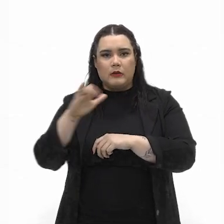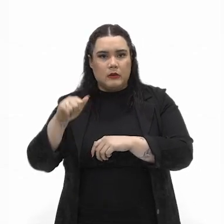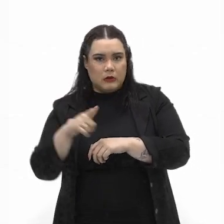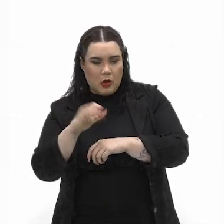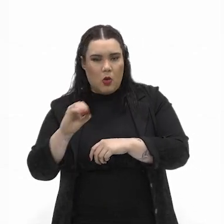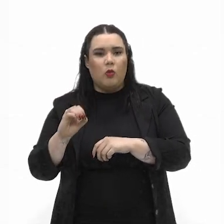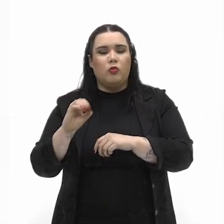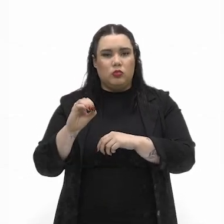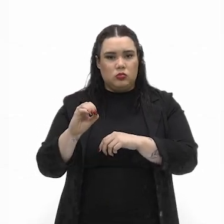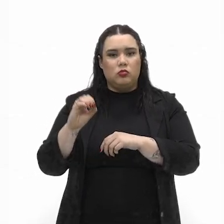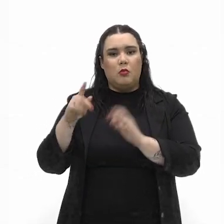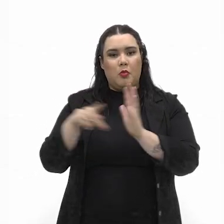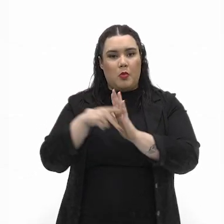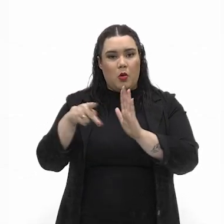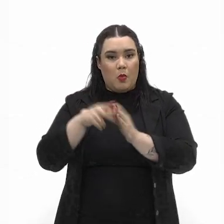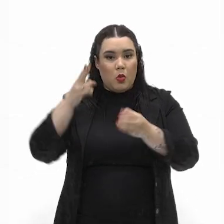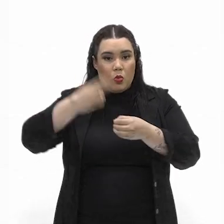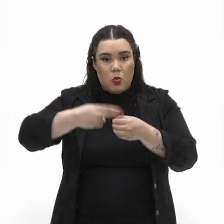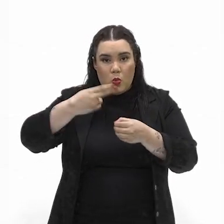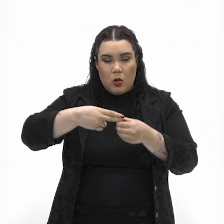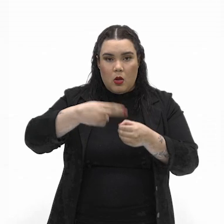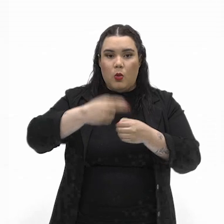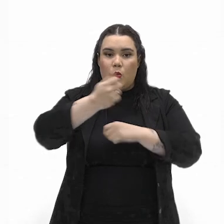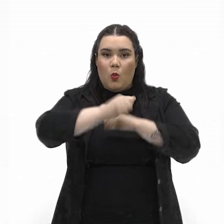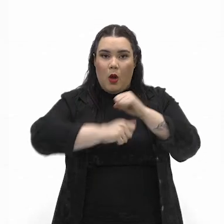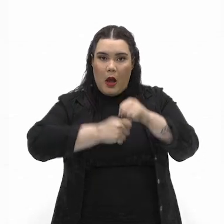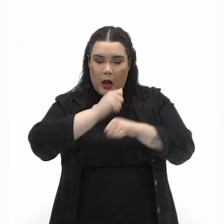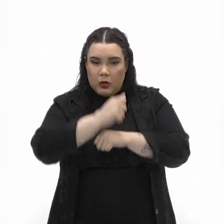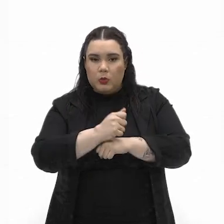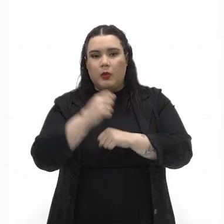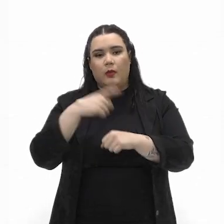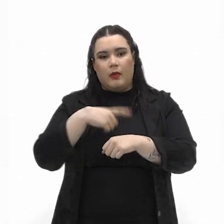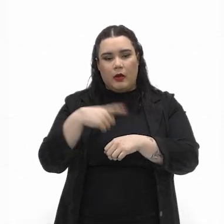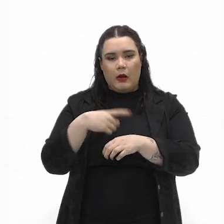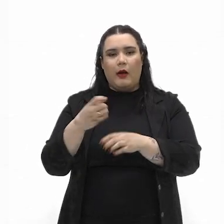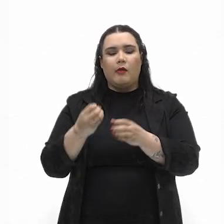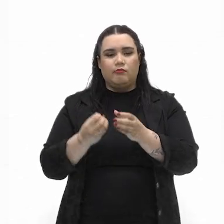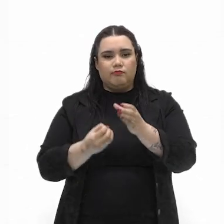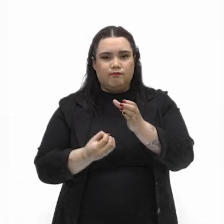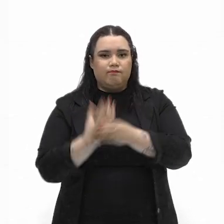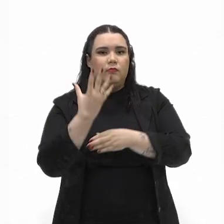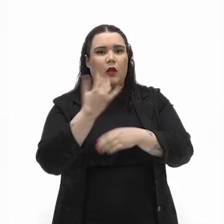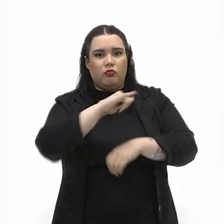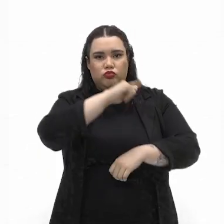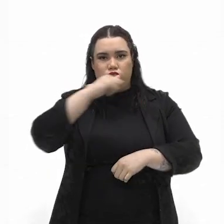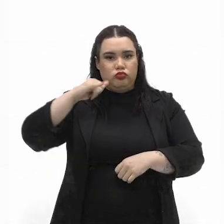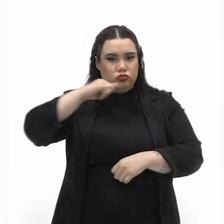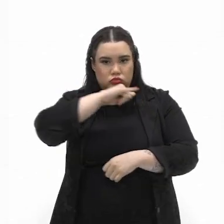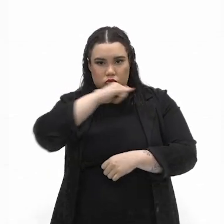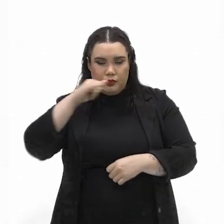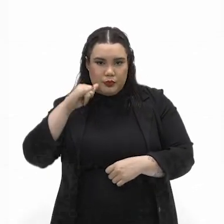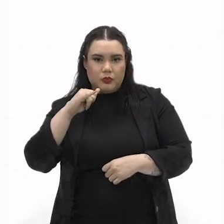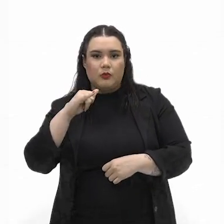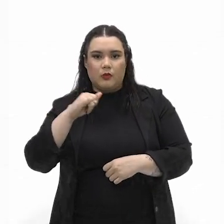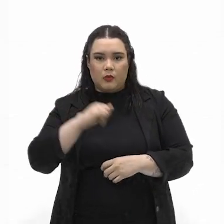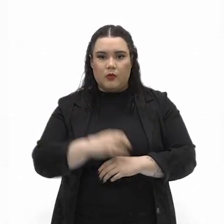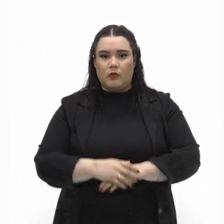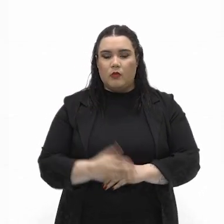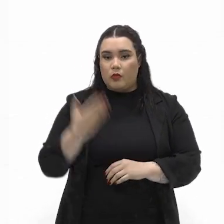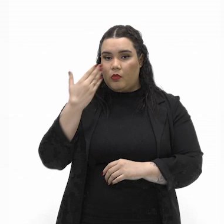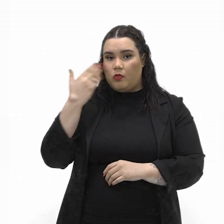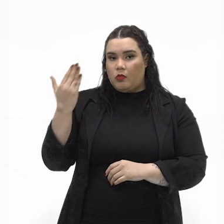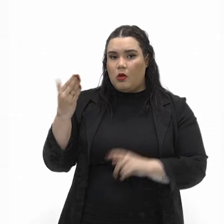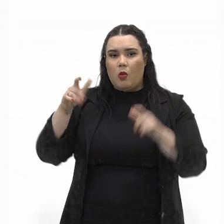uma reação que tem no núcleo do átomo vai fornecer energia para a gente. Ali, numa